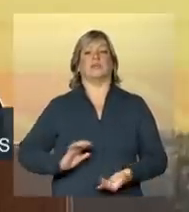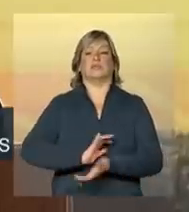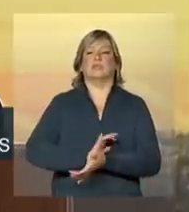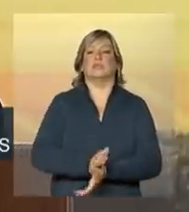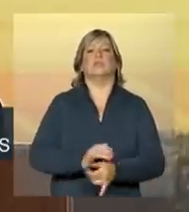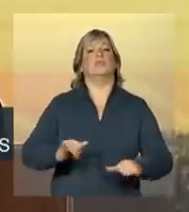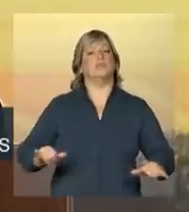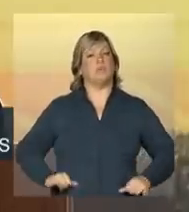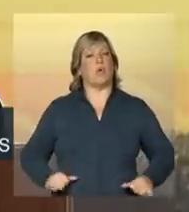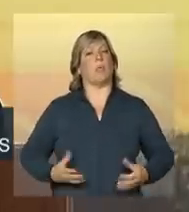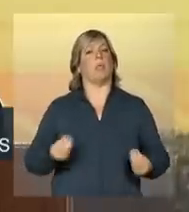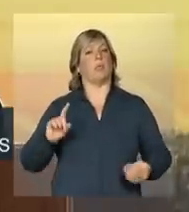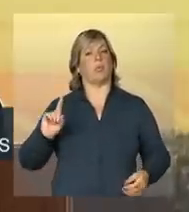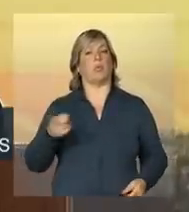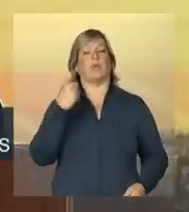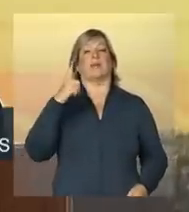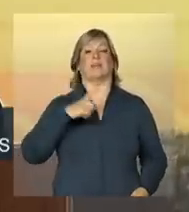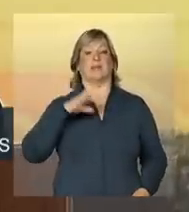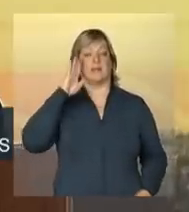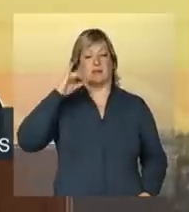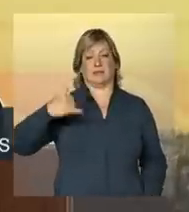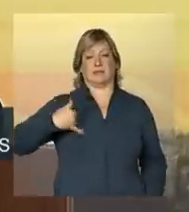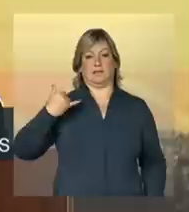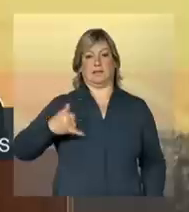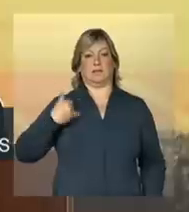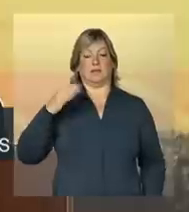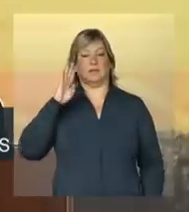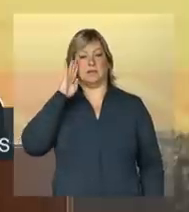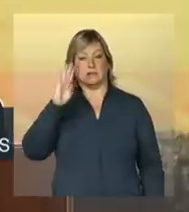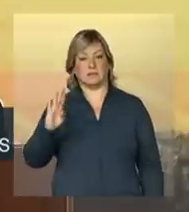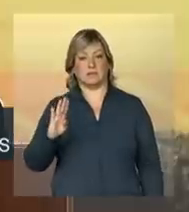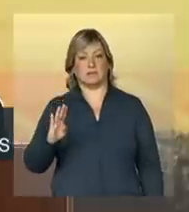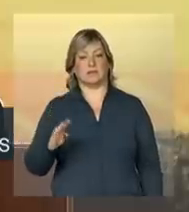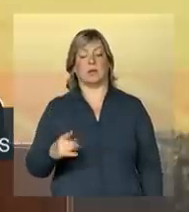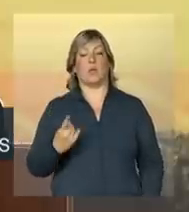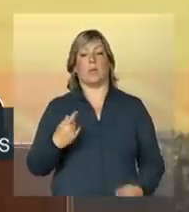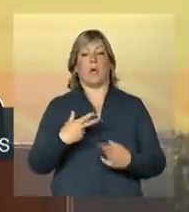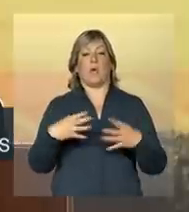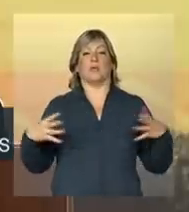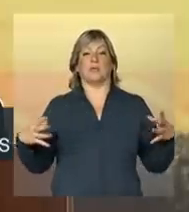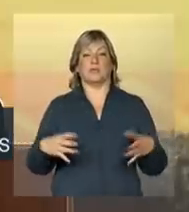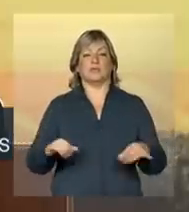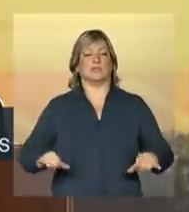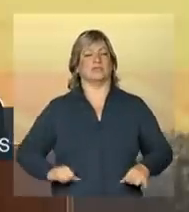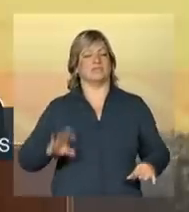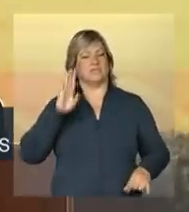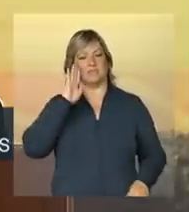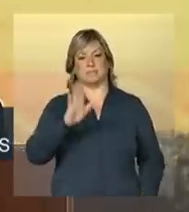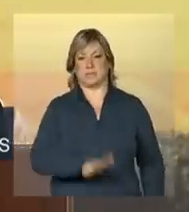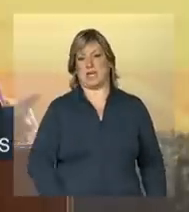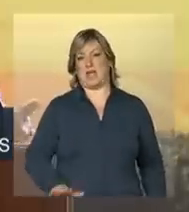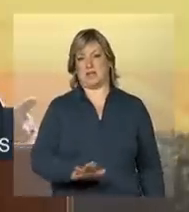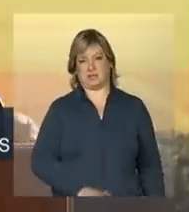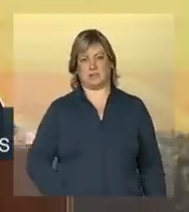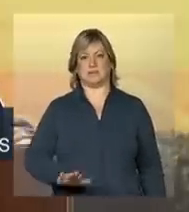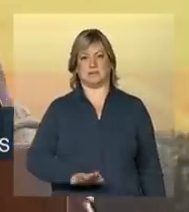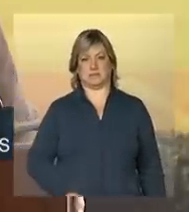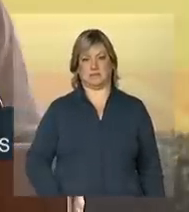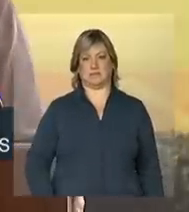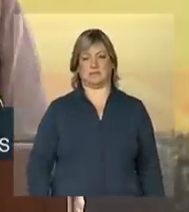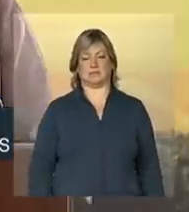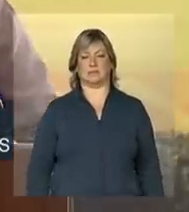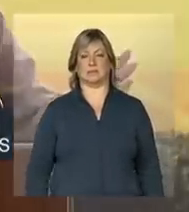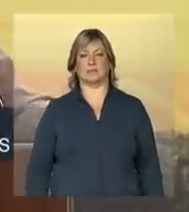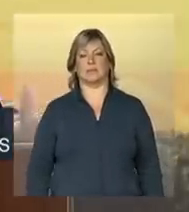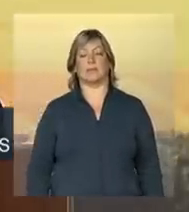é preferencialmente uma coisa que afeta duramente as crianças não